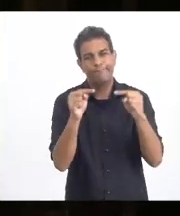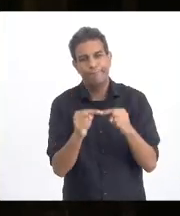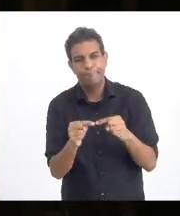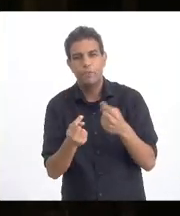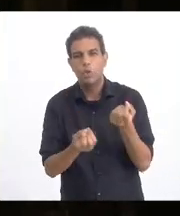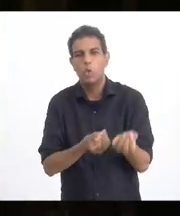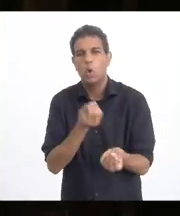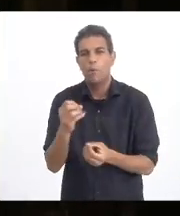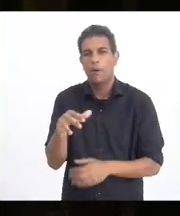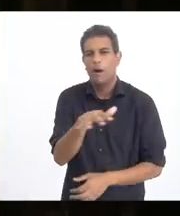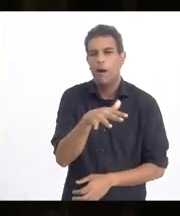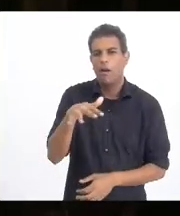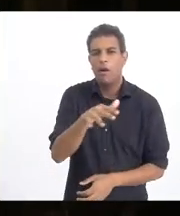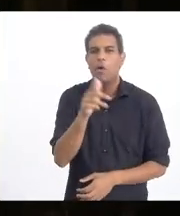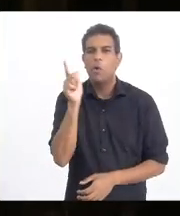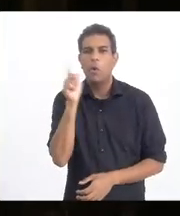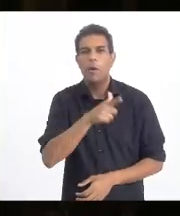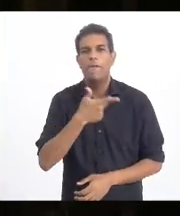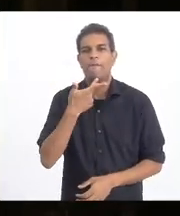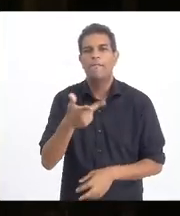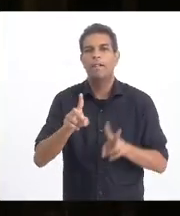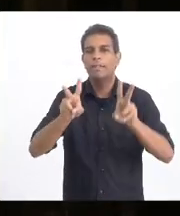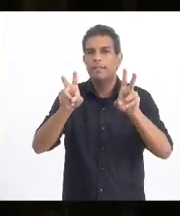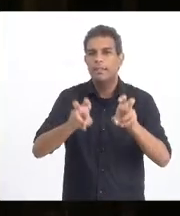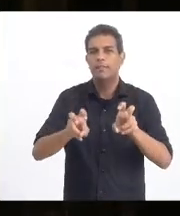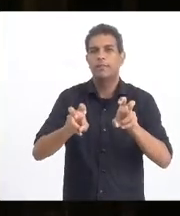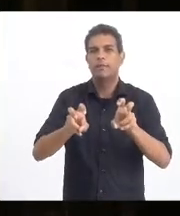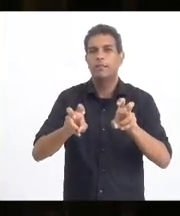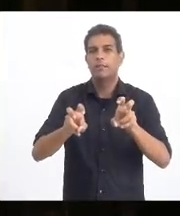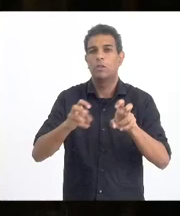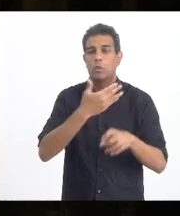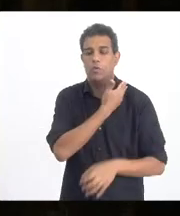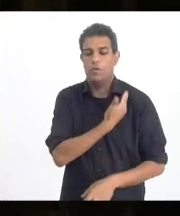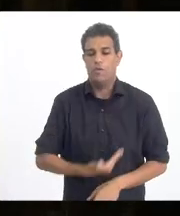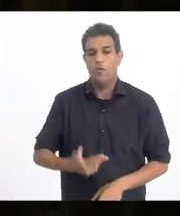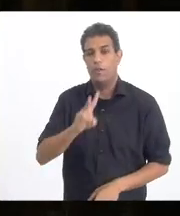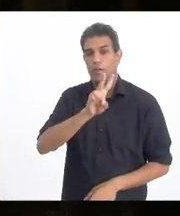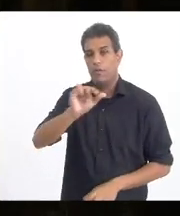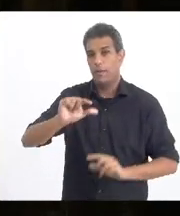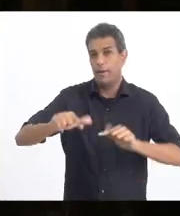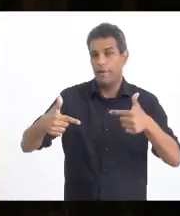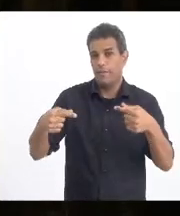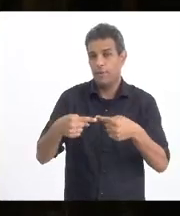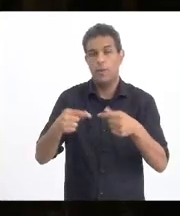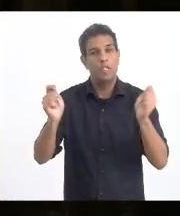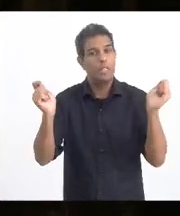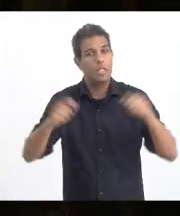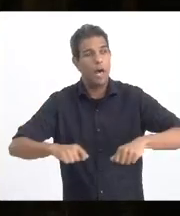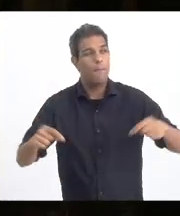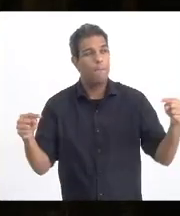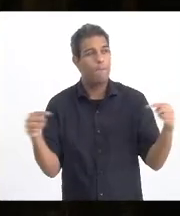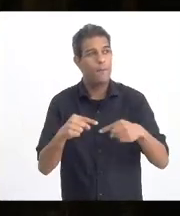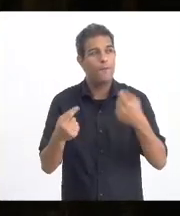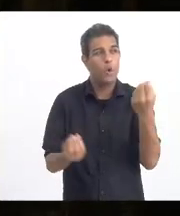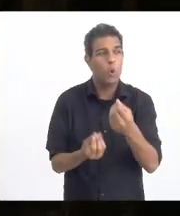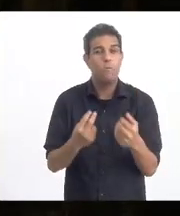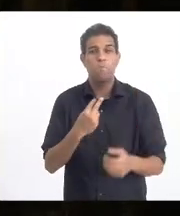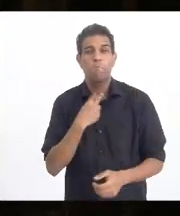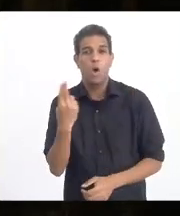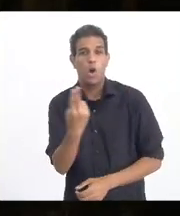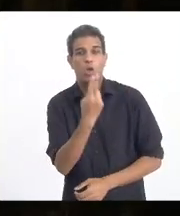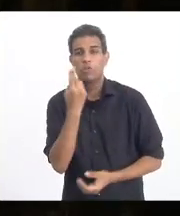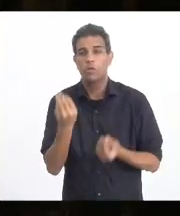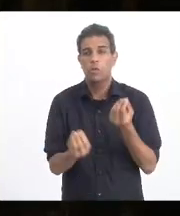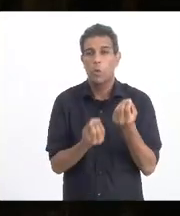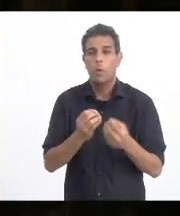a comissão não tem o condão de dizer o que o governo vai fazer ou não vai fazer, o que pode fazer e o que não pode